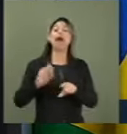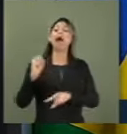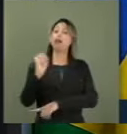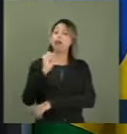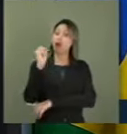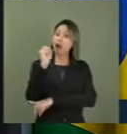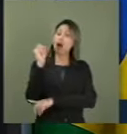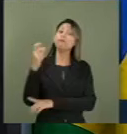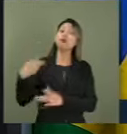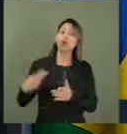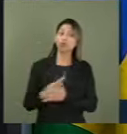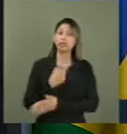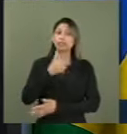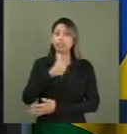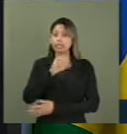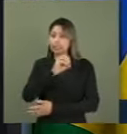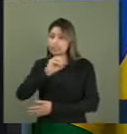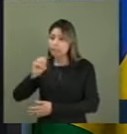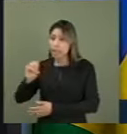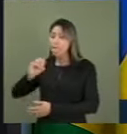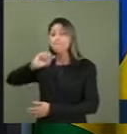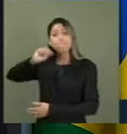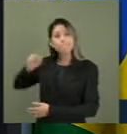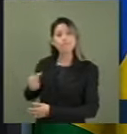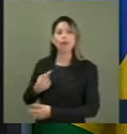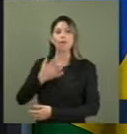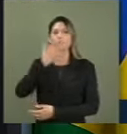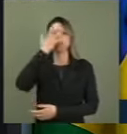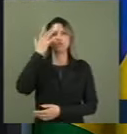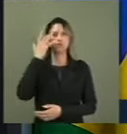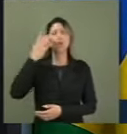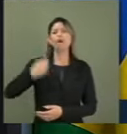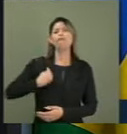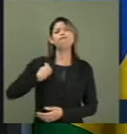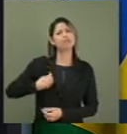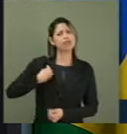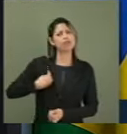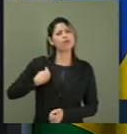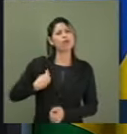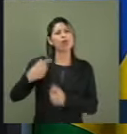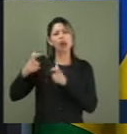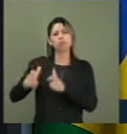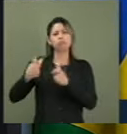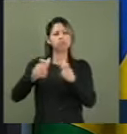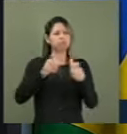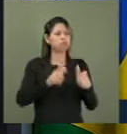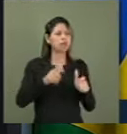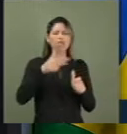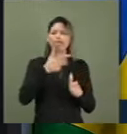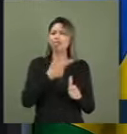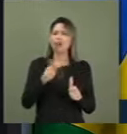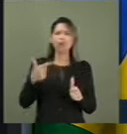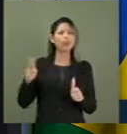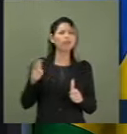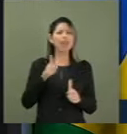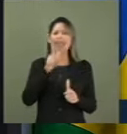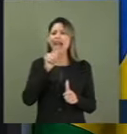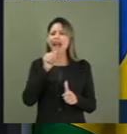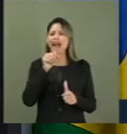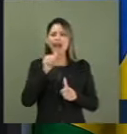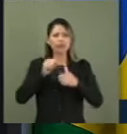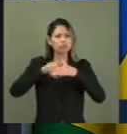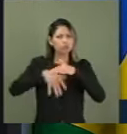situação em que 100 milhões de brasileiros vivem em locais sem nenhum esgotamento sanitário. Cadê